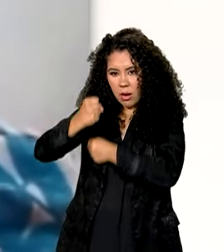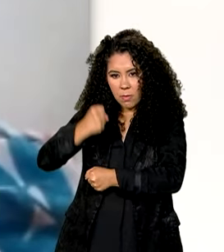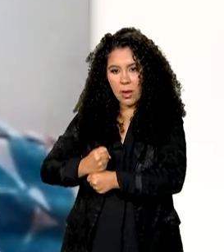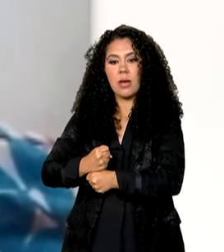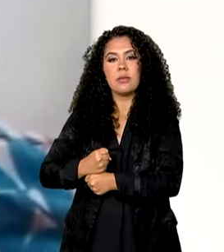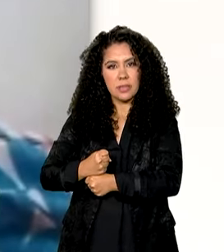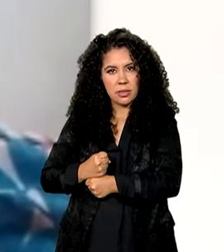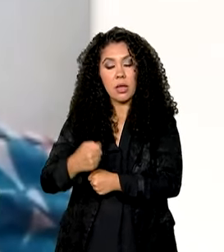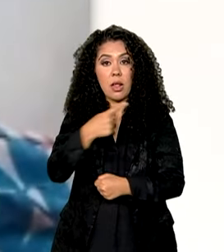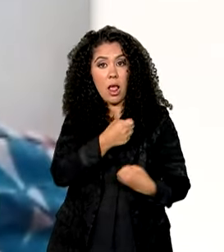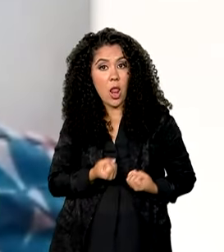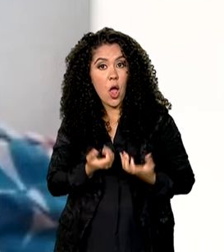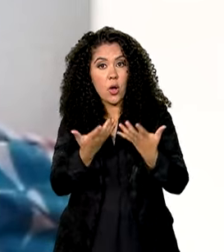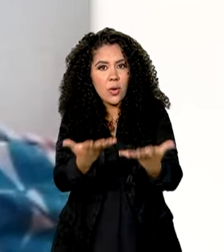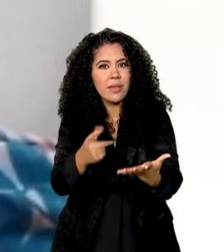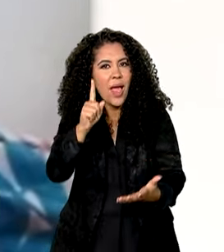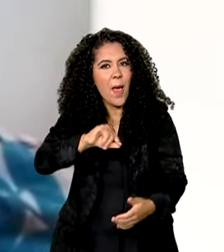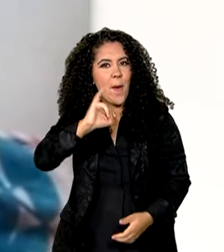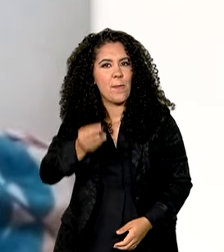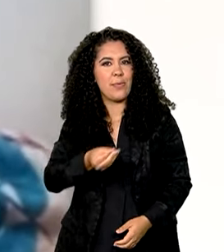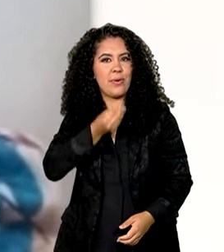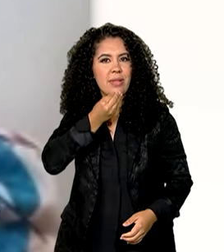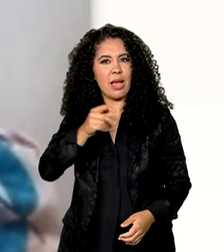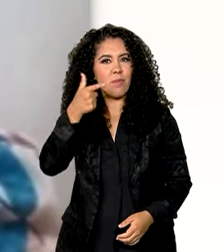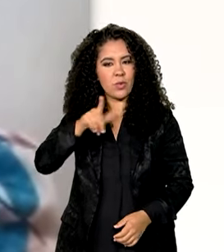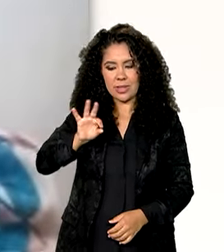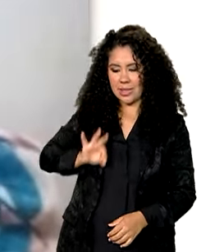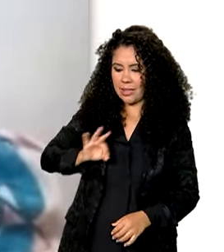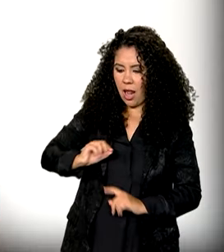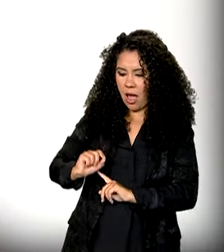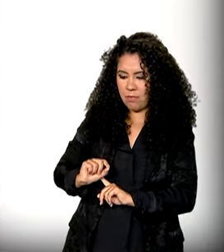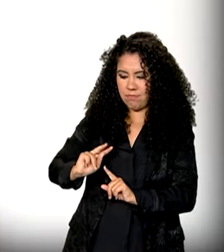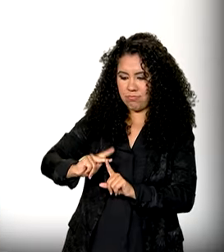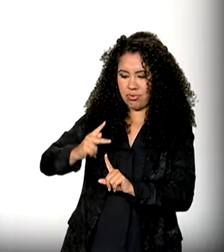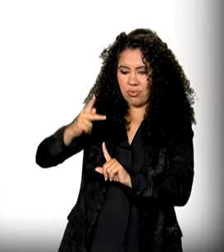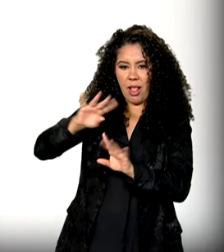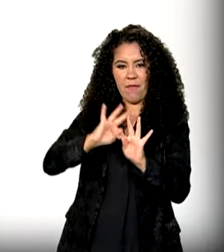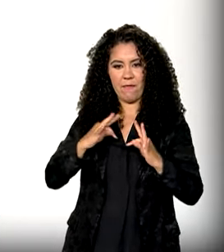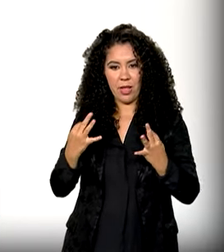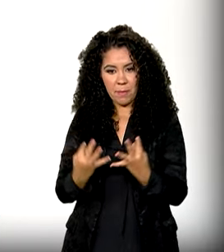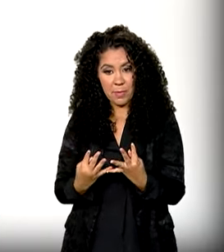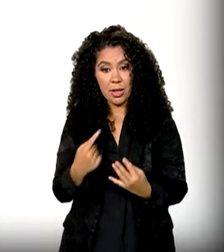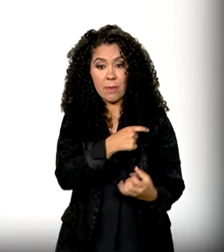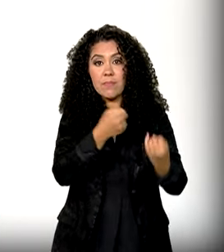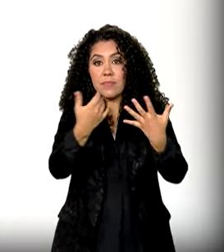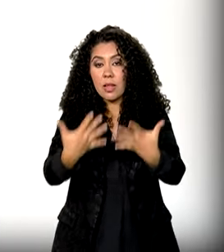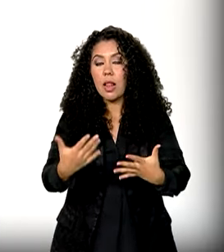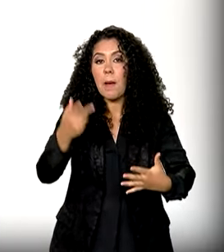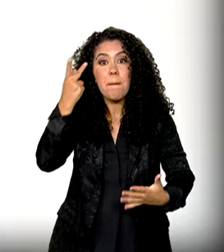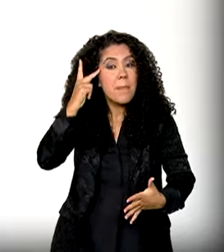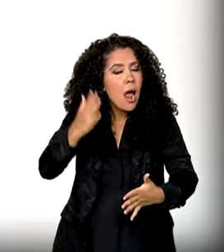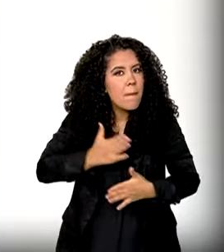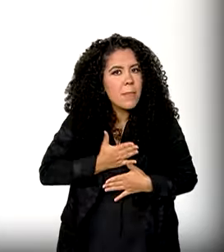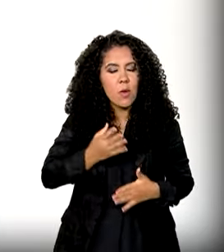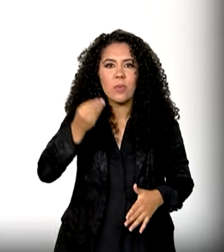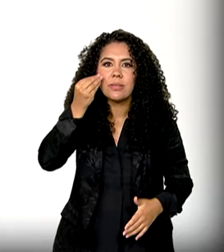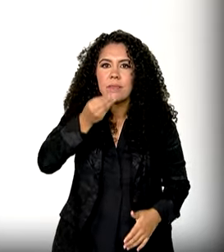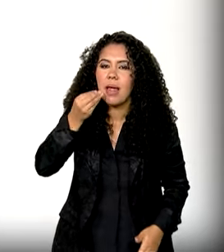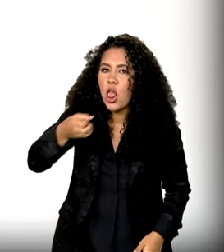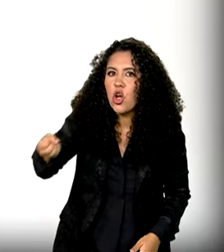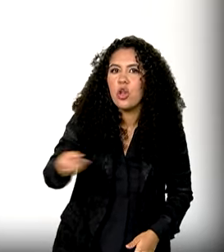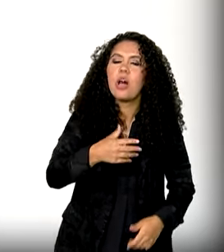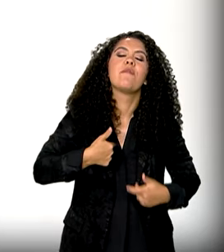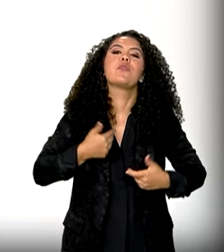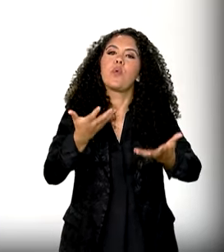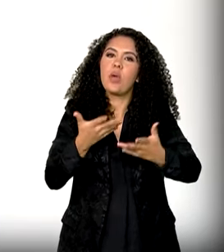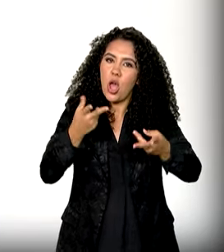e conta que foi uma oportunidade para aumentar a renda da família para mim foi uma experiência nova que eu quero prosseguir